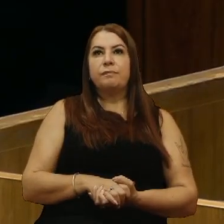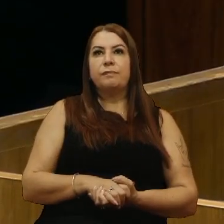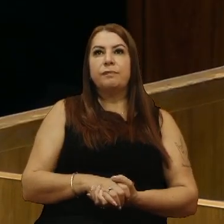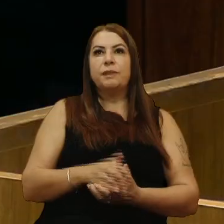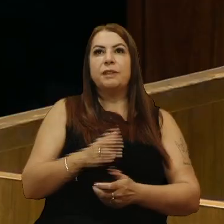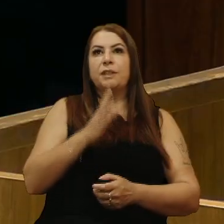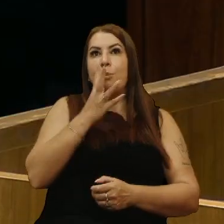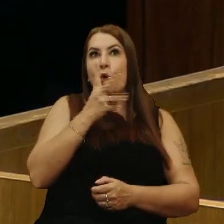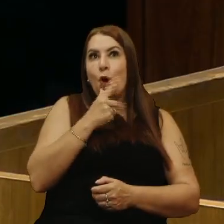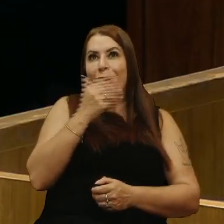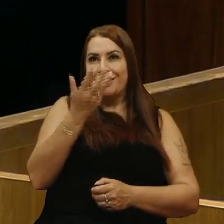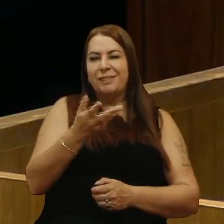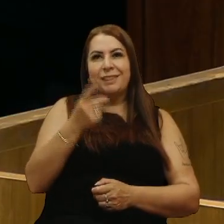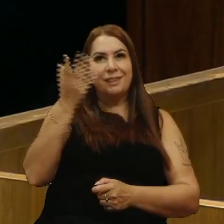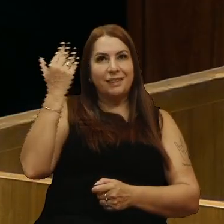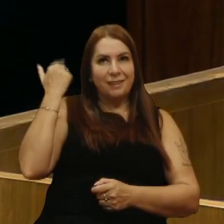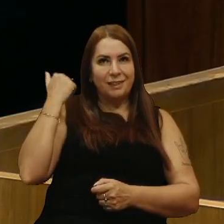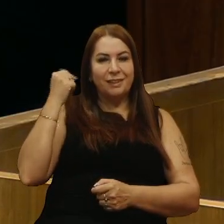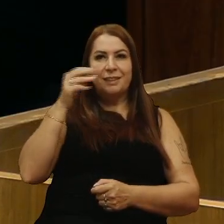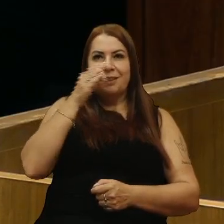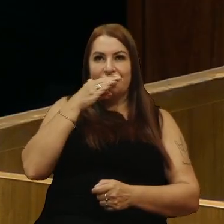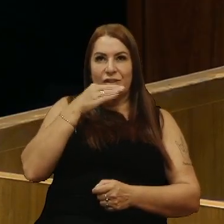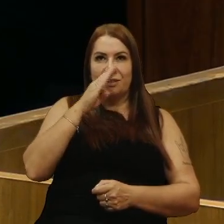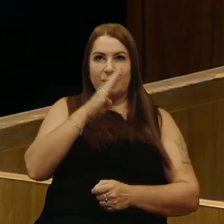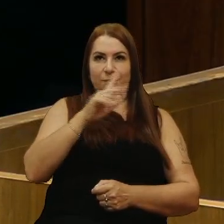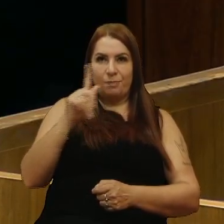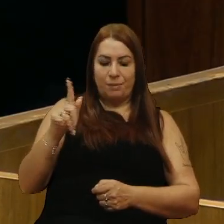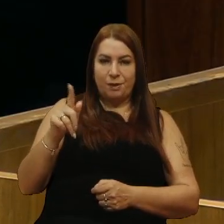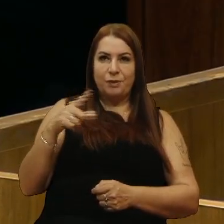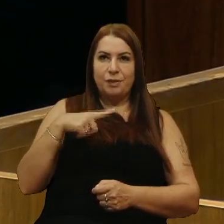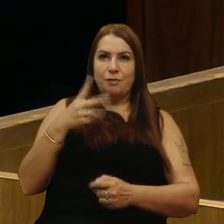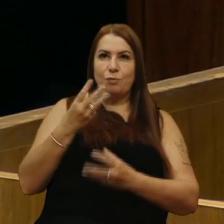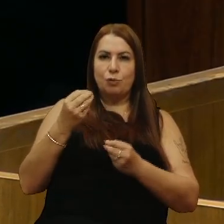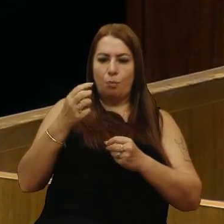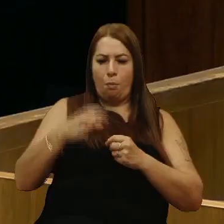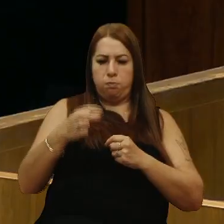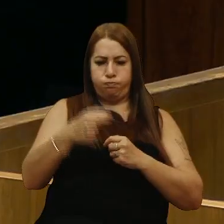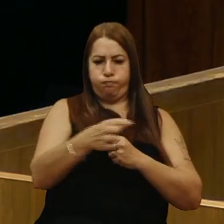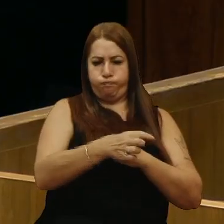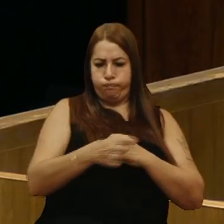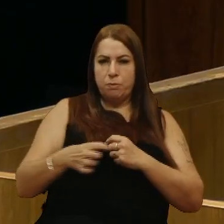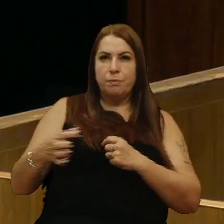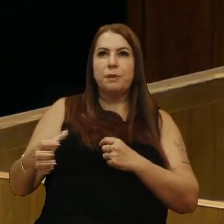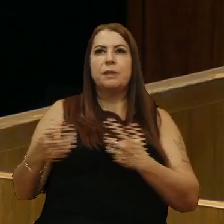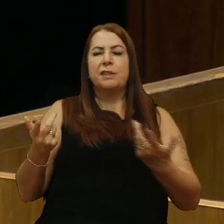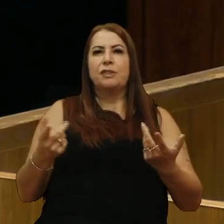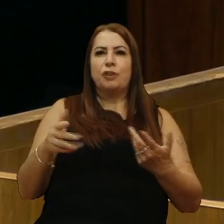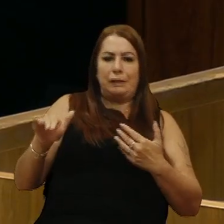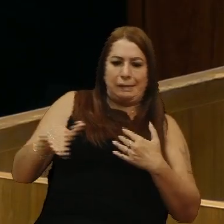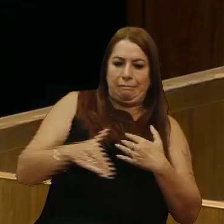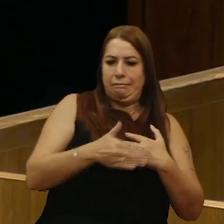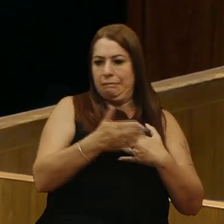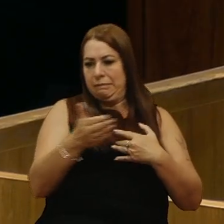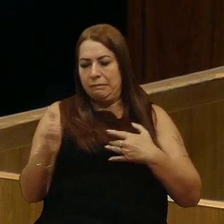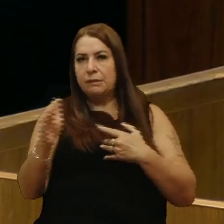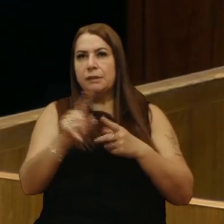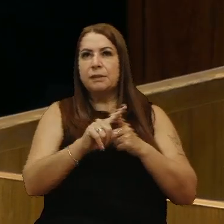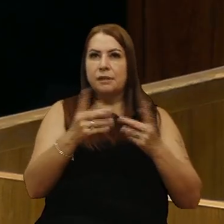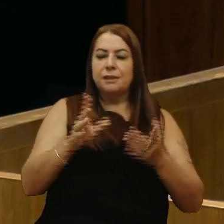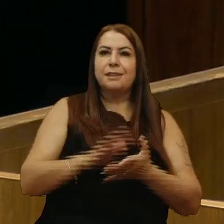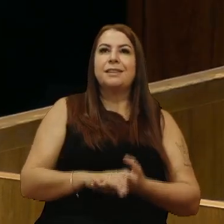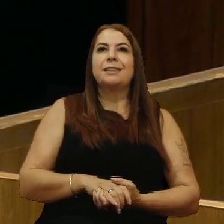tarde. Naquela época, o trajeto Bento-Caxias estava cheio de buracos. Tinha que desviar da estrada para não pegar